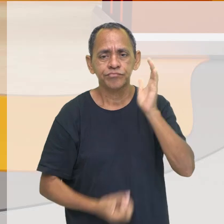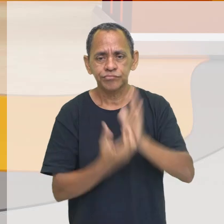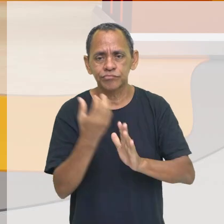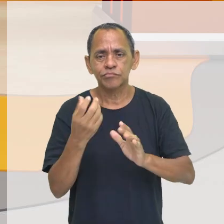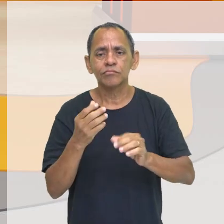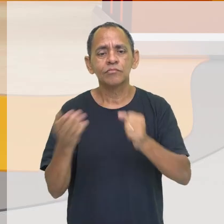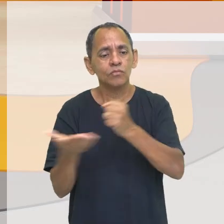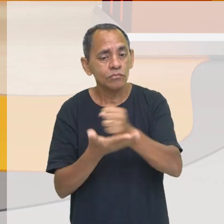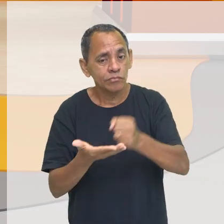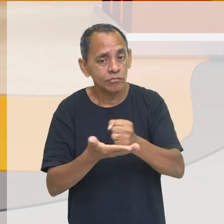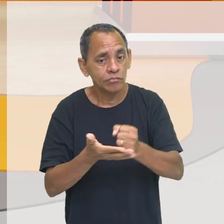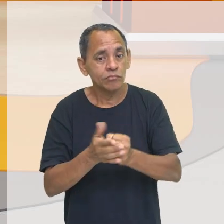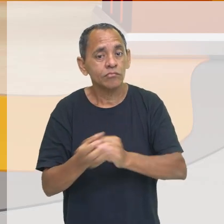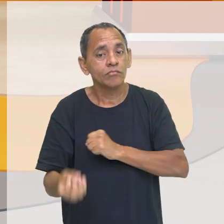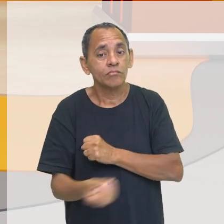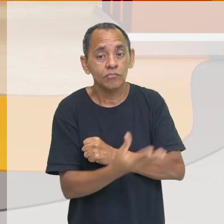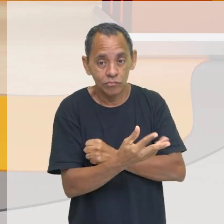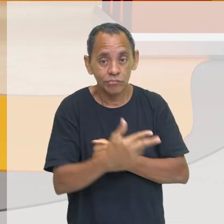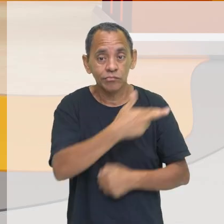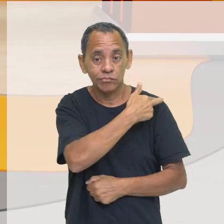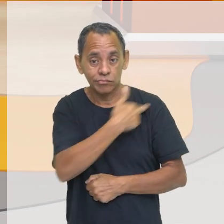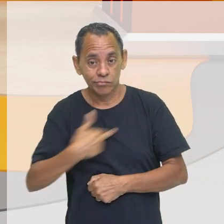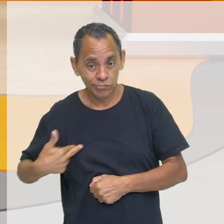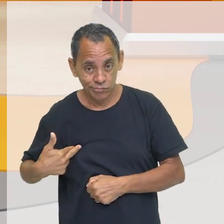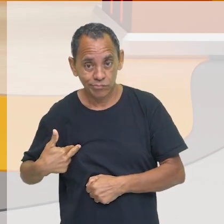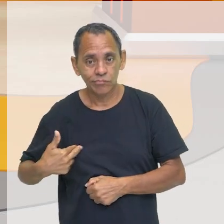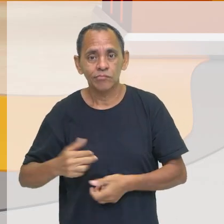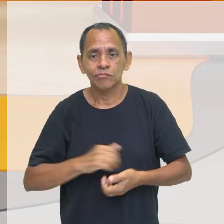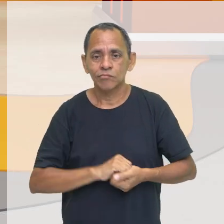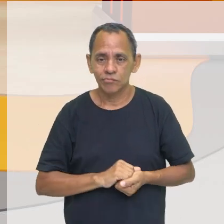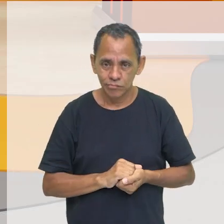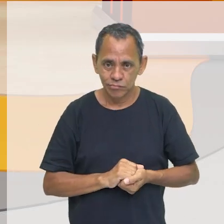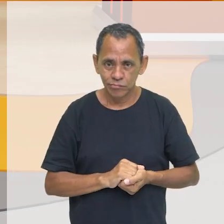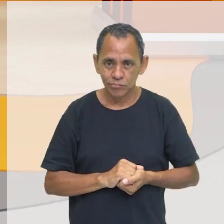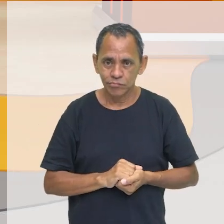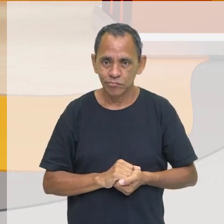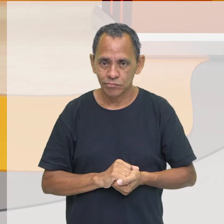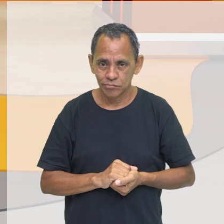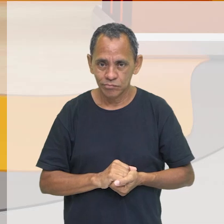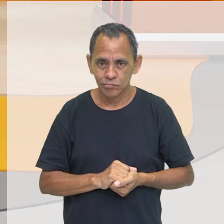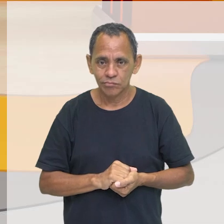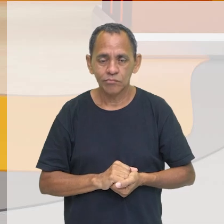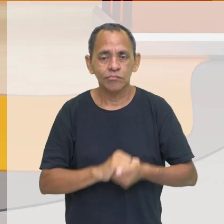vai estabelecer as bases do novo regime republicano e vai